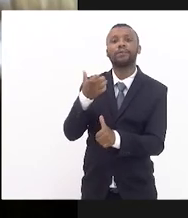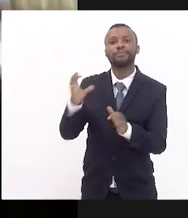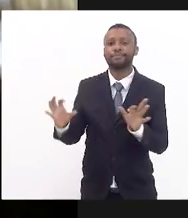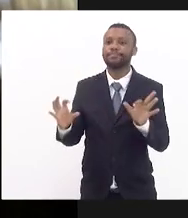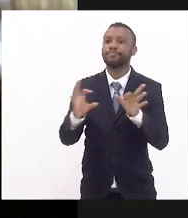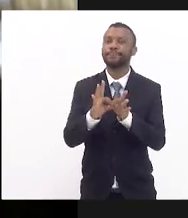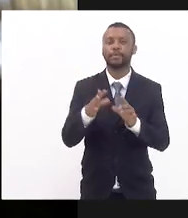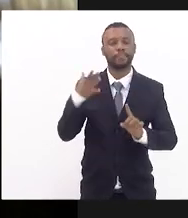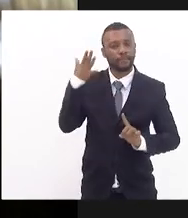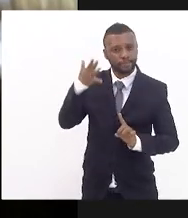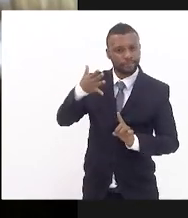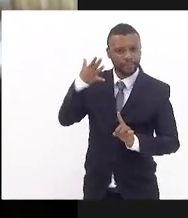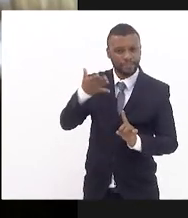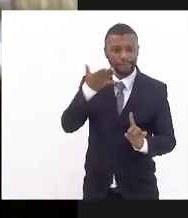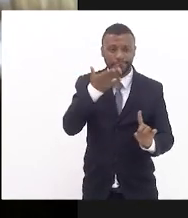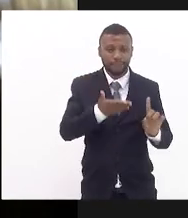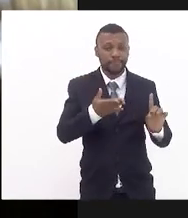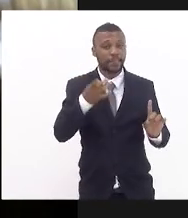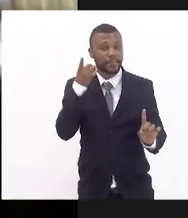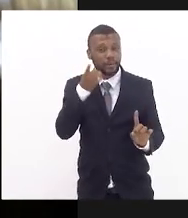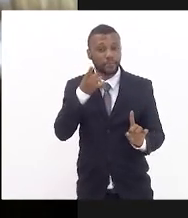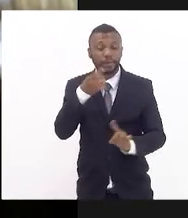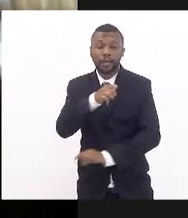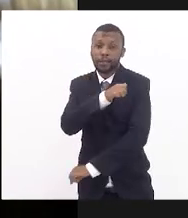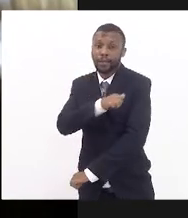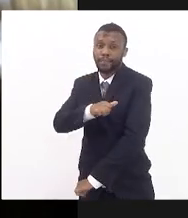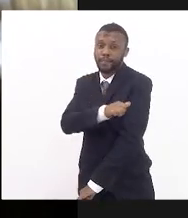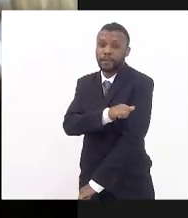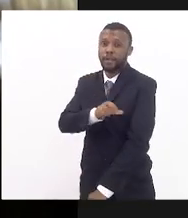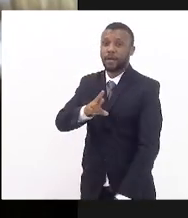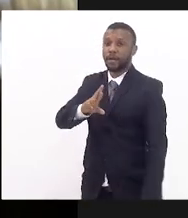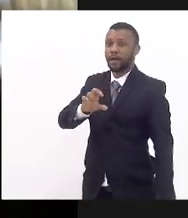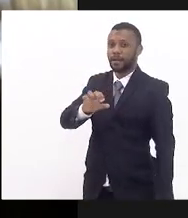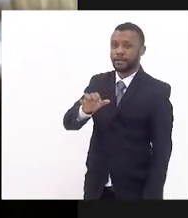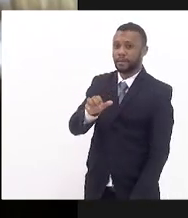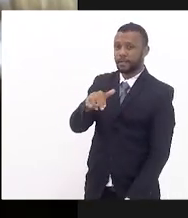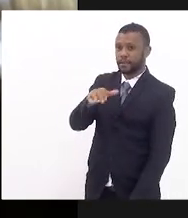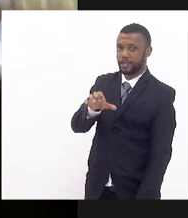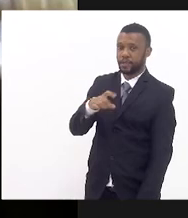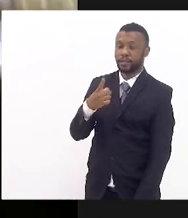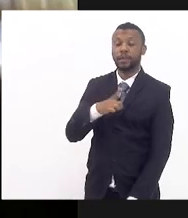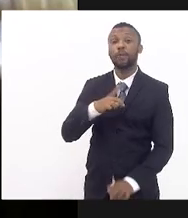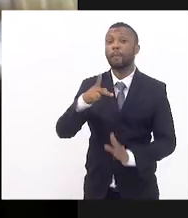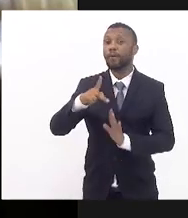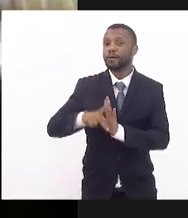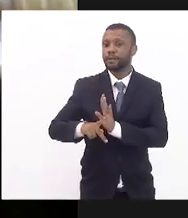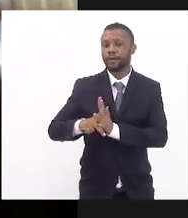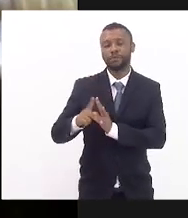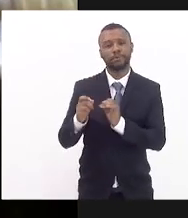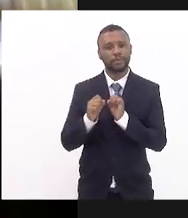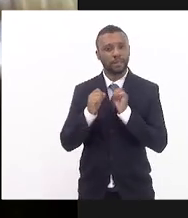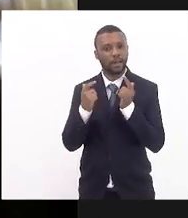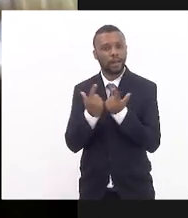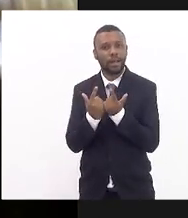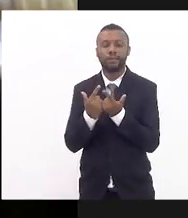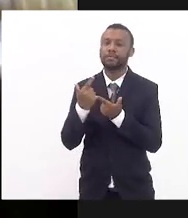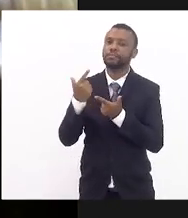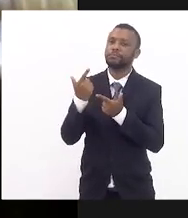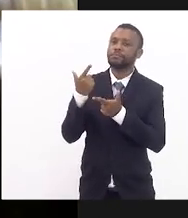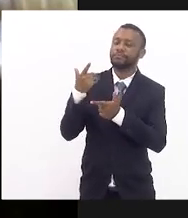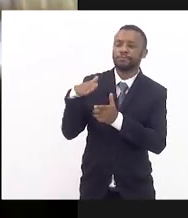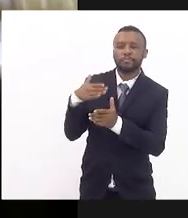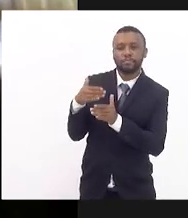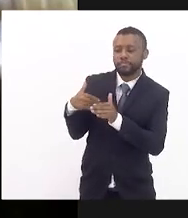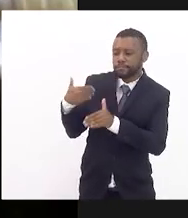fala aí à fala da deputada enfermeira Rejane. Nós temos um projeto aí na casa tramitando com relação às sacolas. Nós